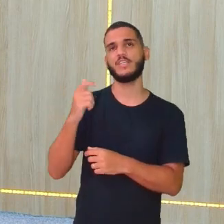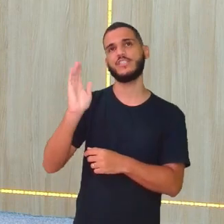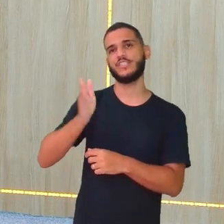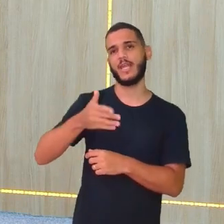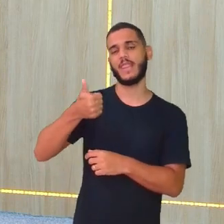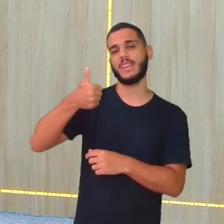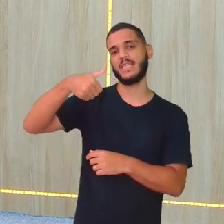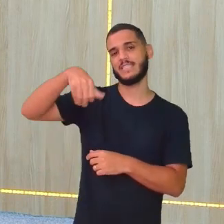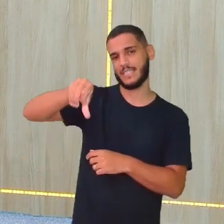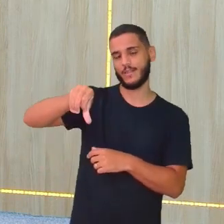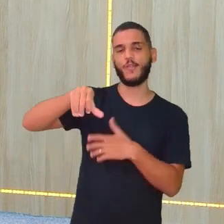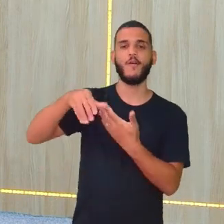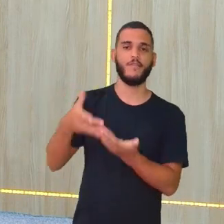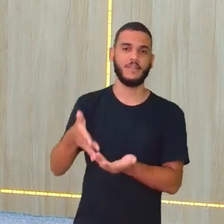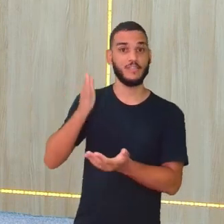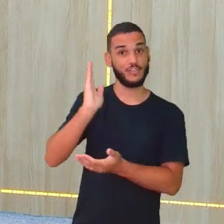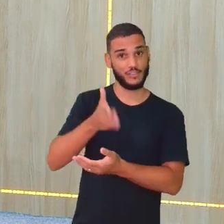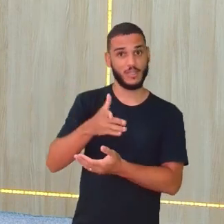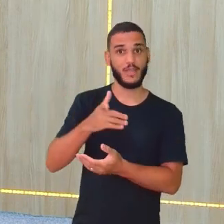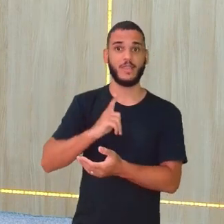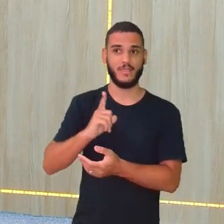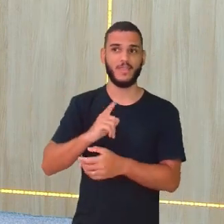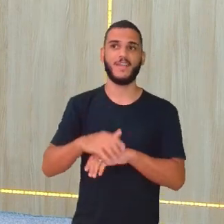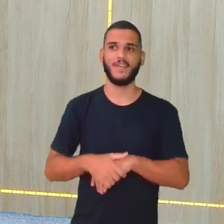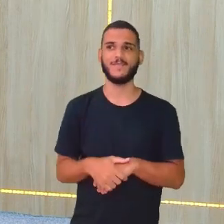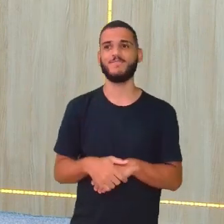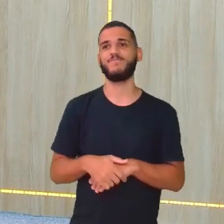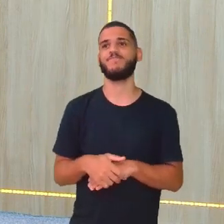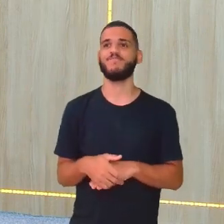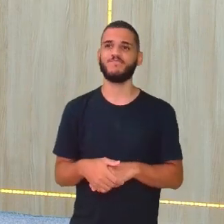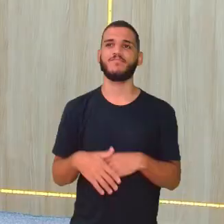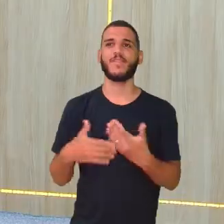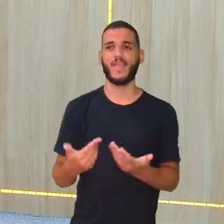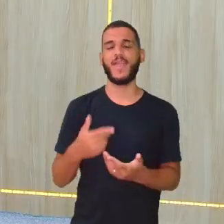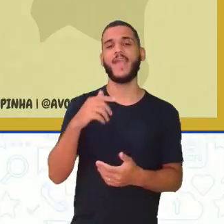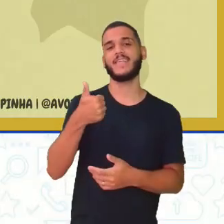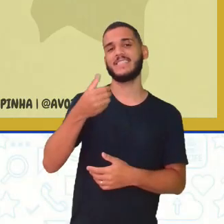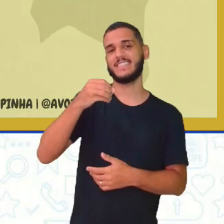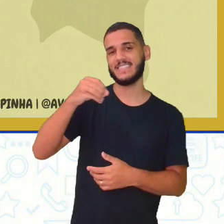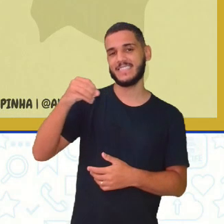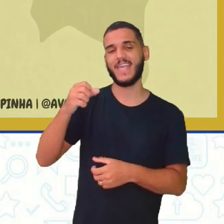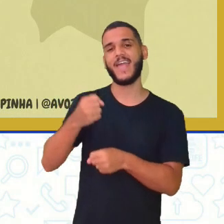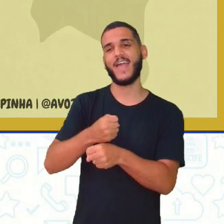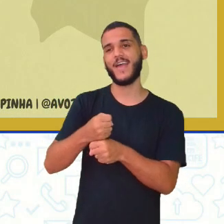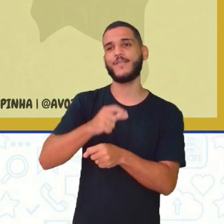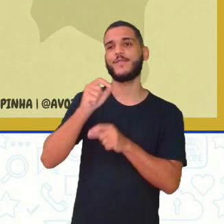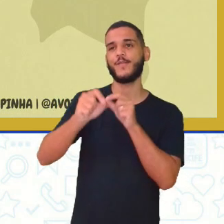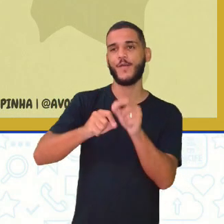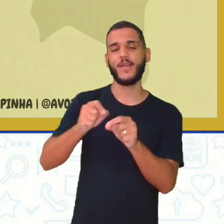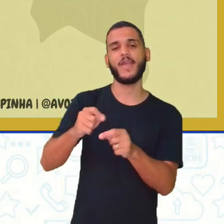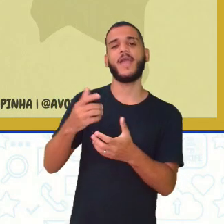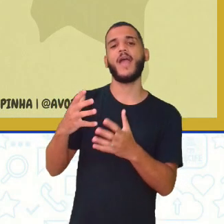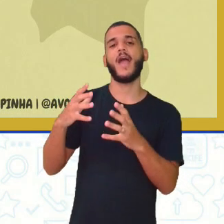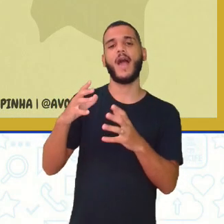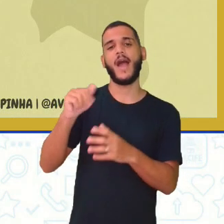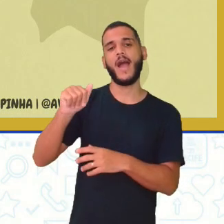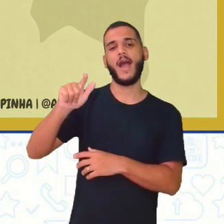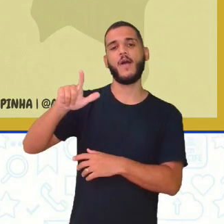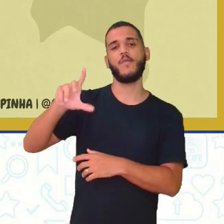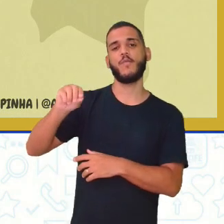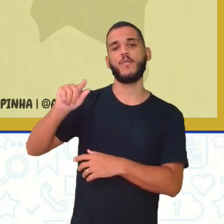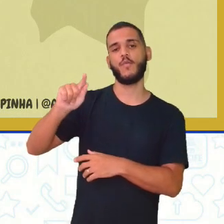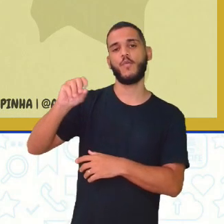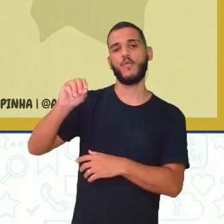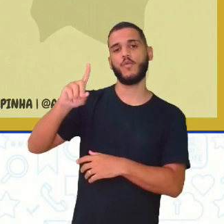anos de algodão. 100 anos de algodão. Eu adorei o nome, por sinal. Ah, é? E assim, eu tenho o prazer de dizer que a gente já